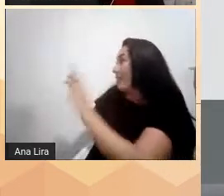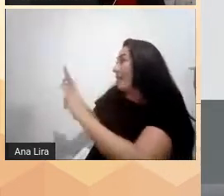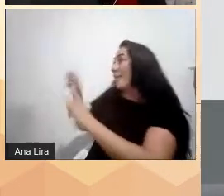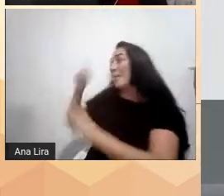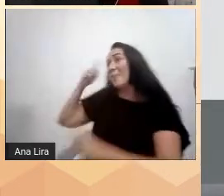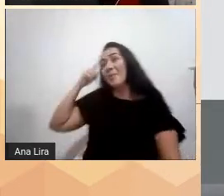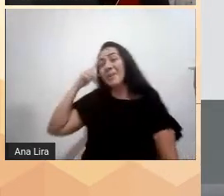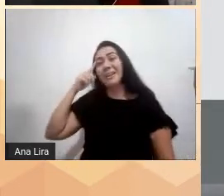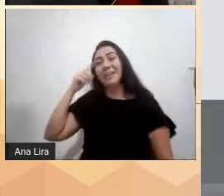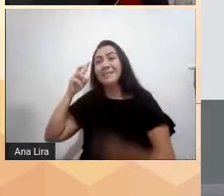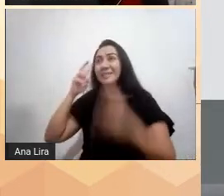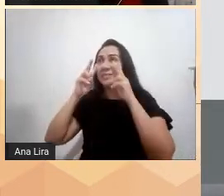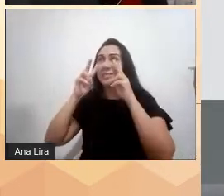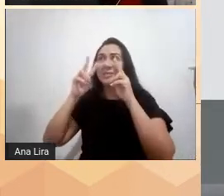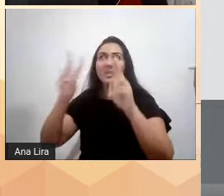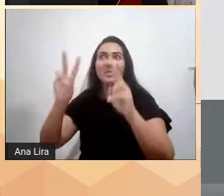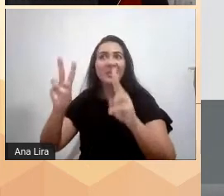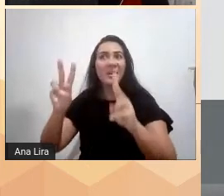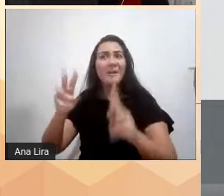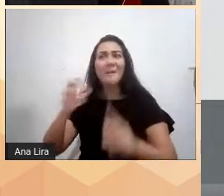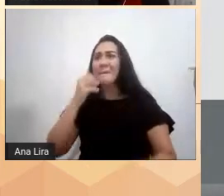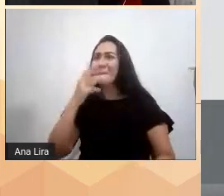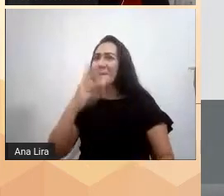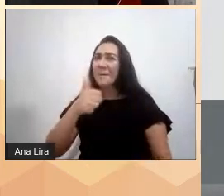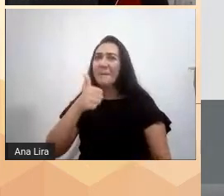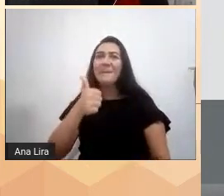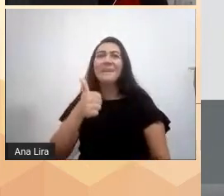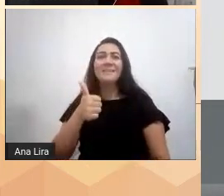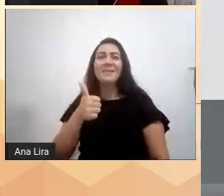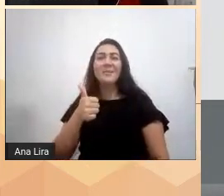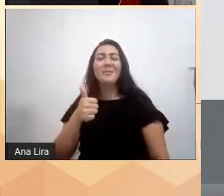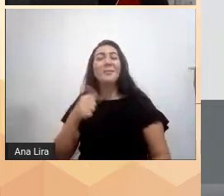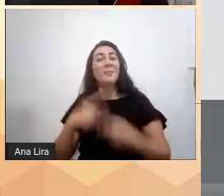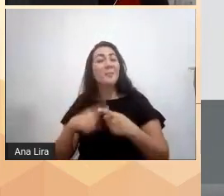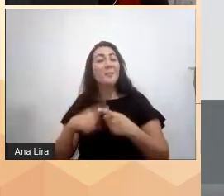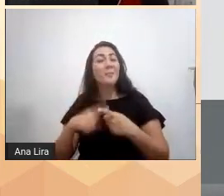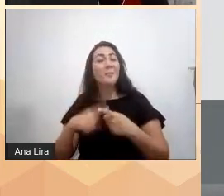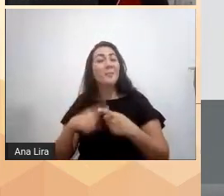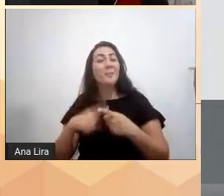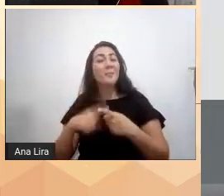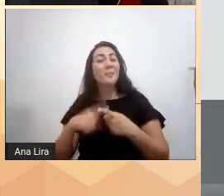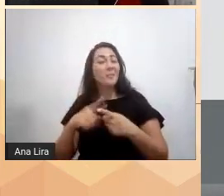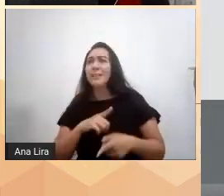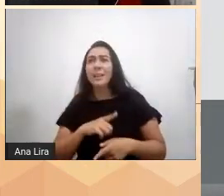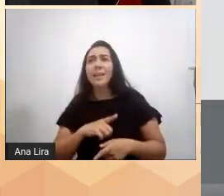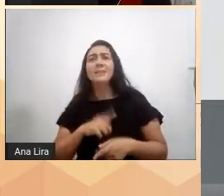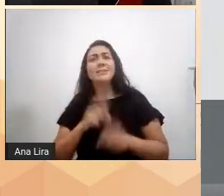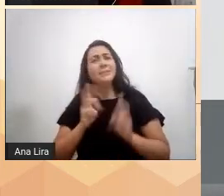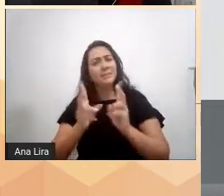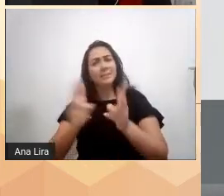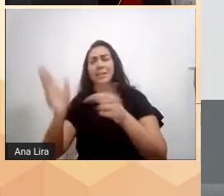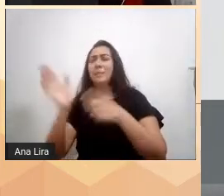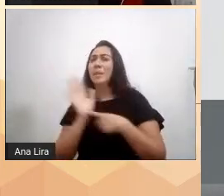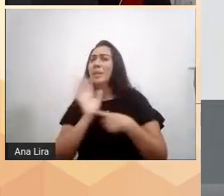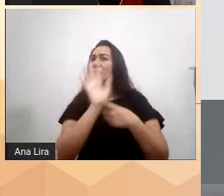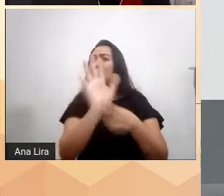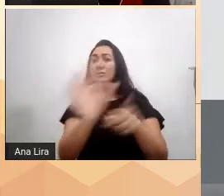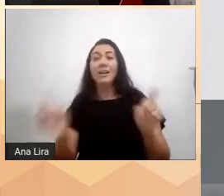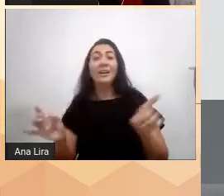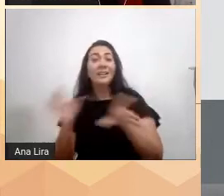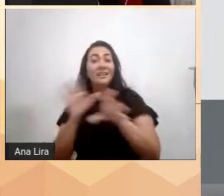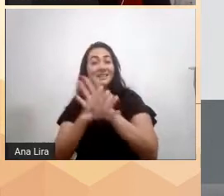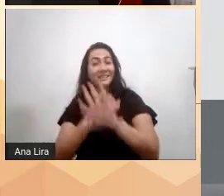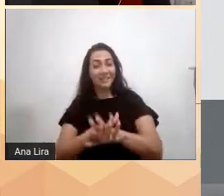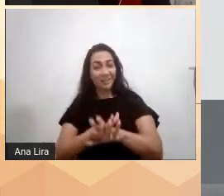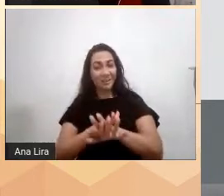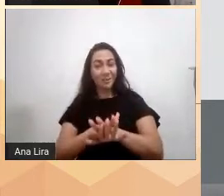Então, eu acredito que a acessibilidade ela está vindo aí muito forte, né? Inclusão, as atividades